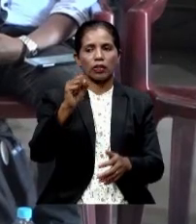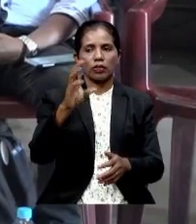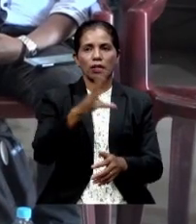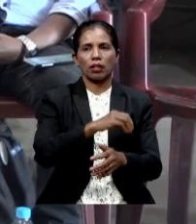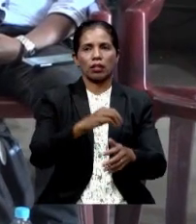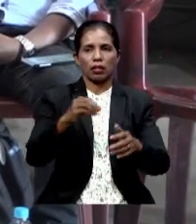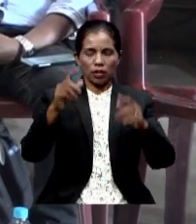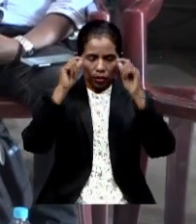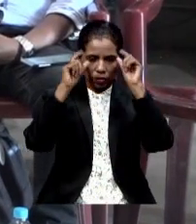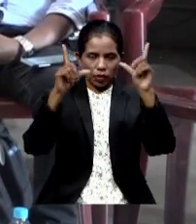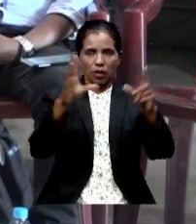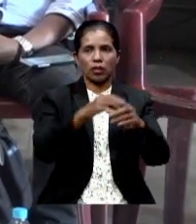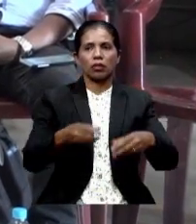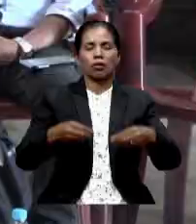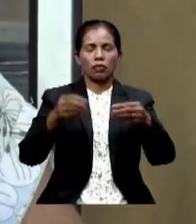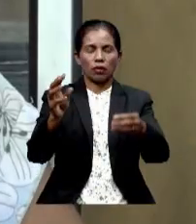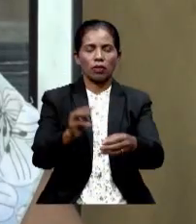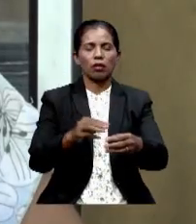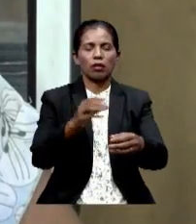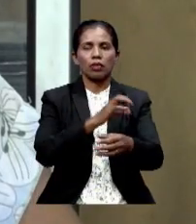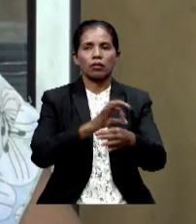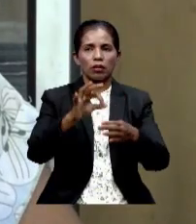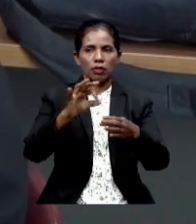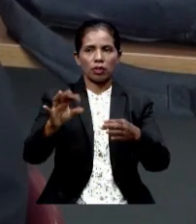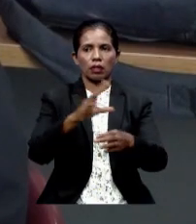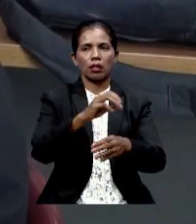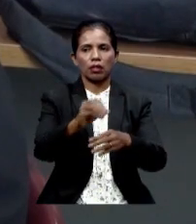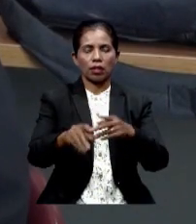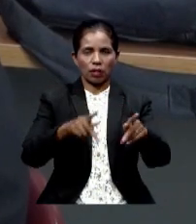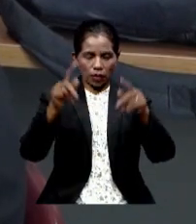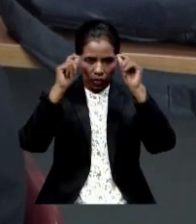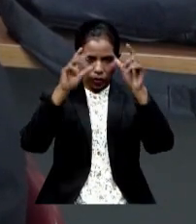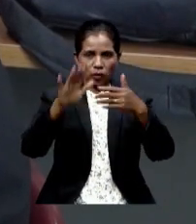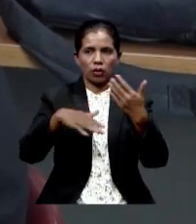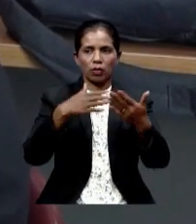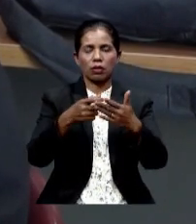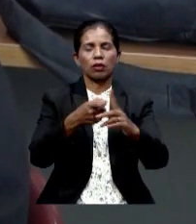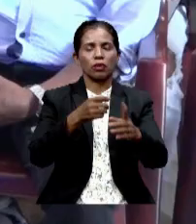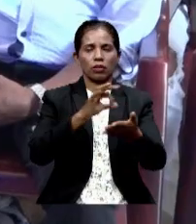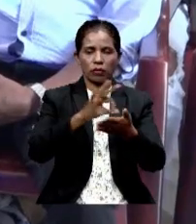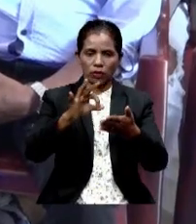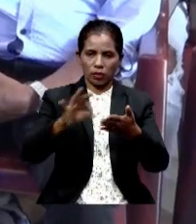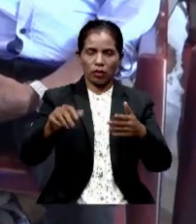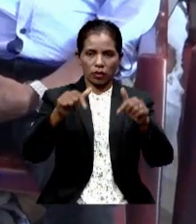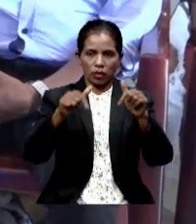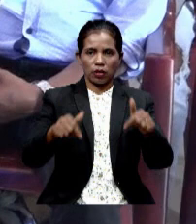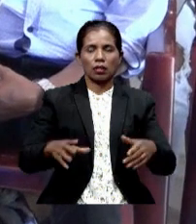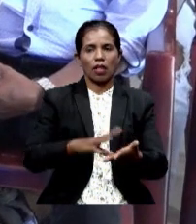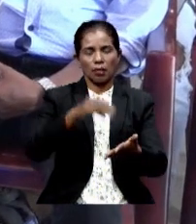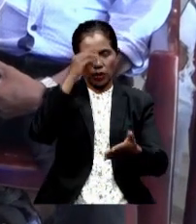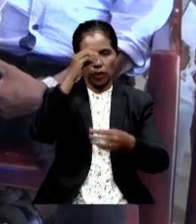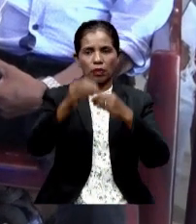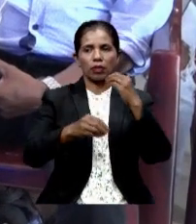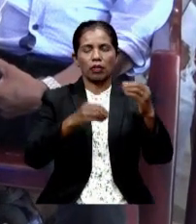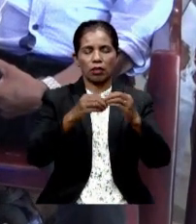Project Timor-Leste, se for formação, não é uma gratuita para artista timor-ansira, não mostra se formação na raça, se aprende liu,